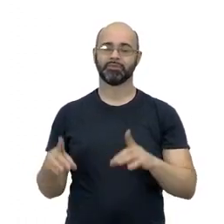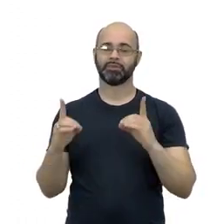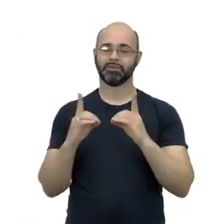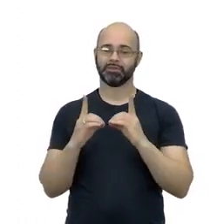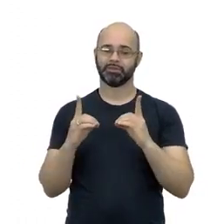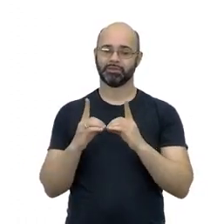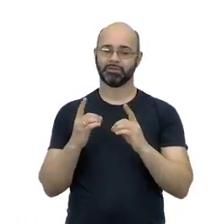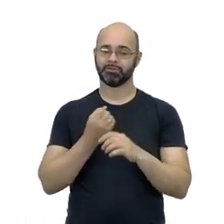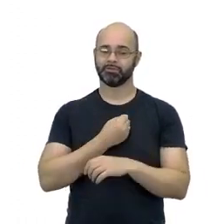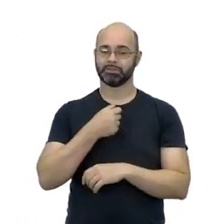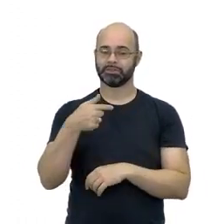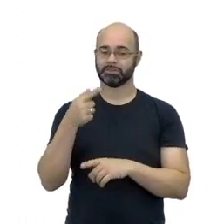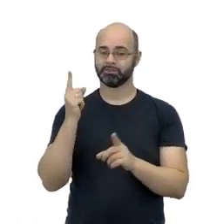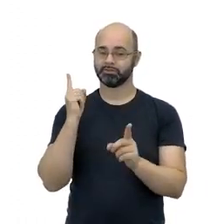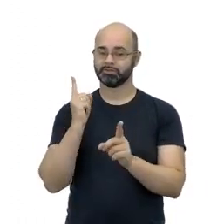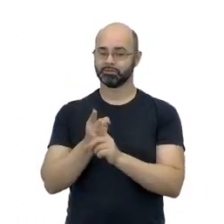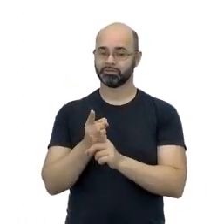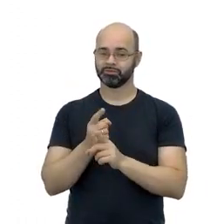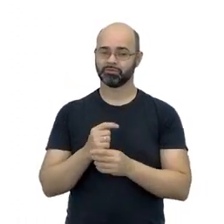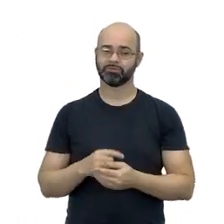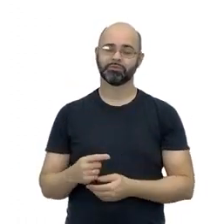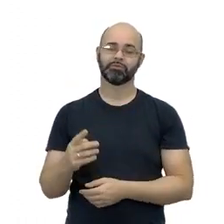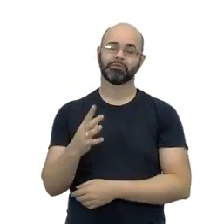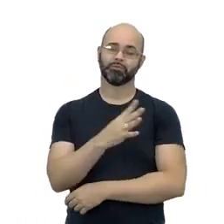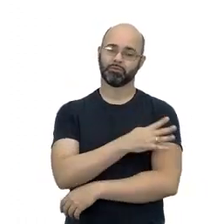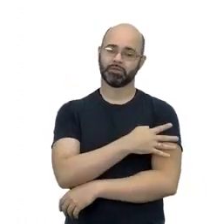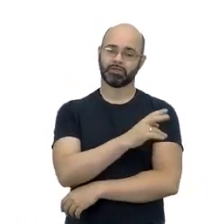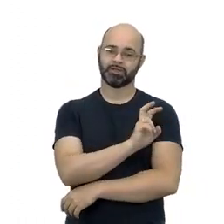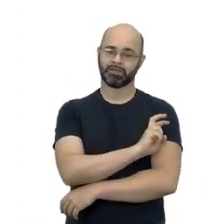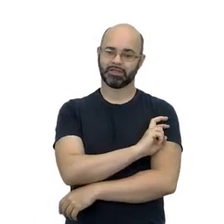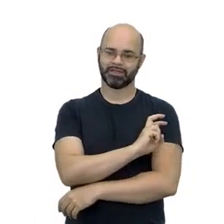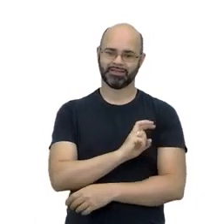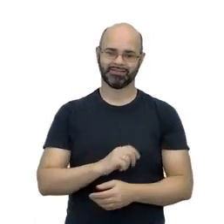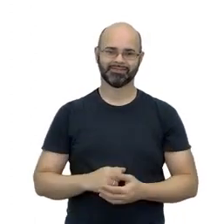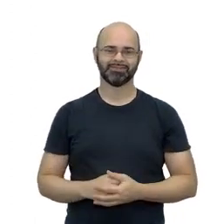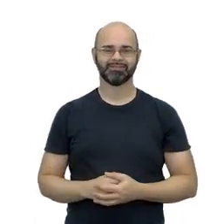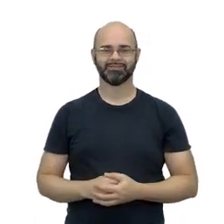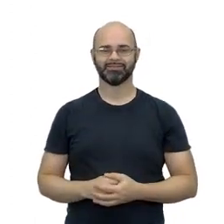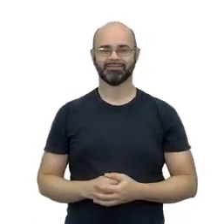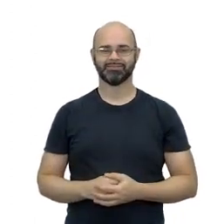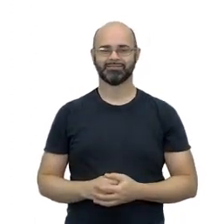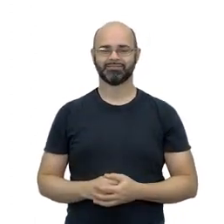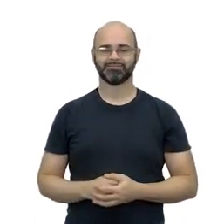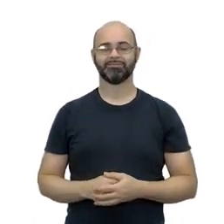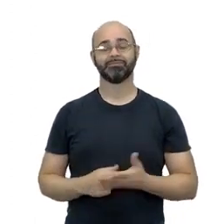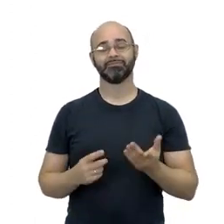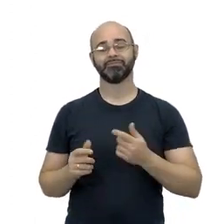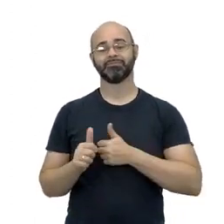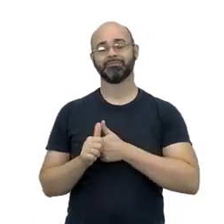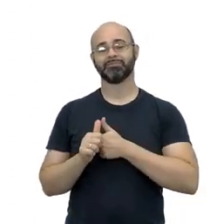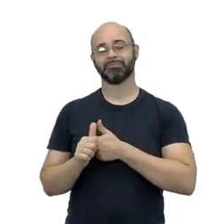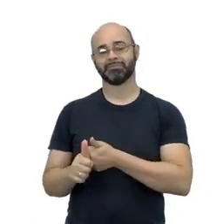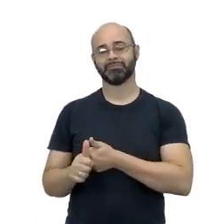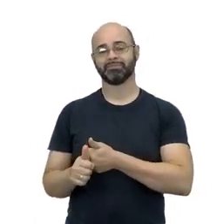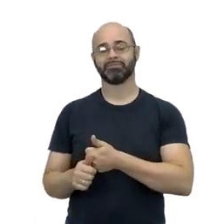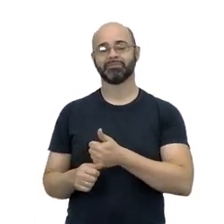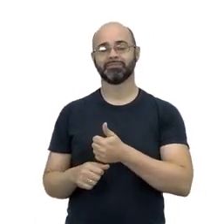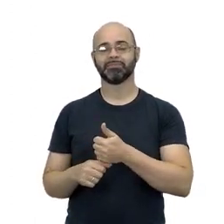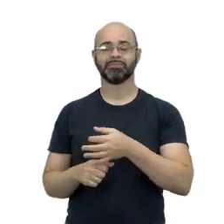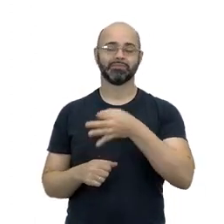didática 7 dos quarto e quinto anos e, finalmente, acompanhar aquelas sugestões para o